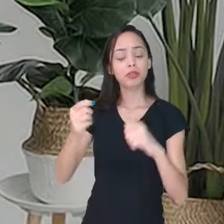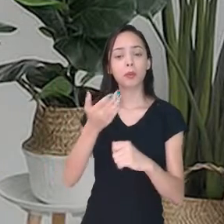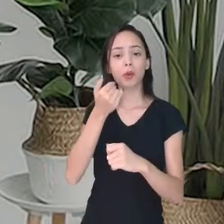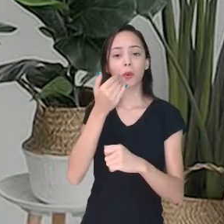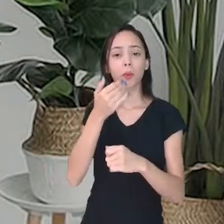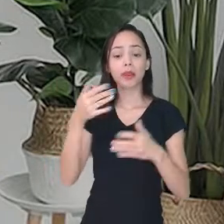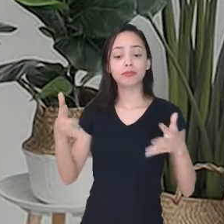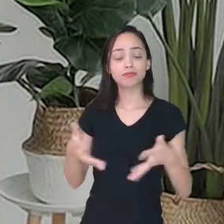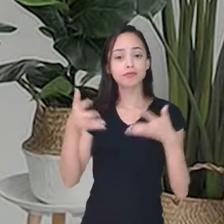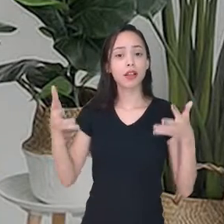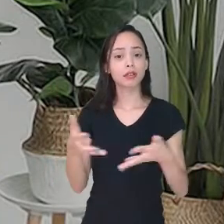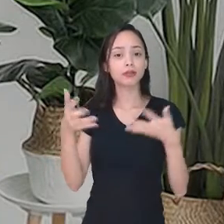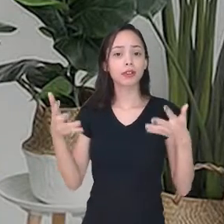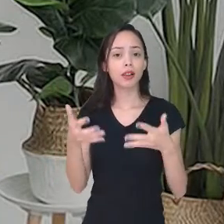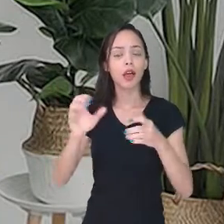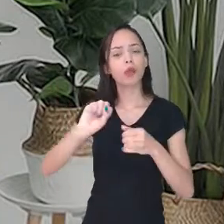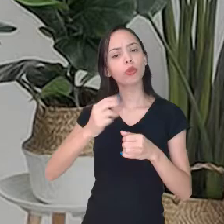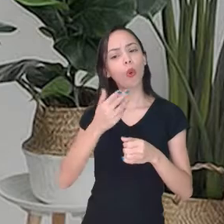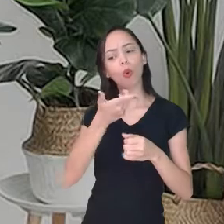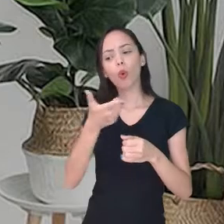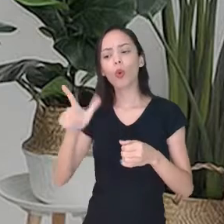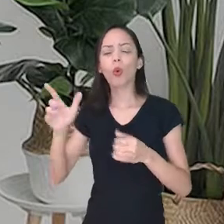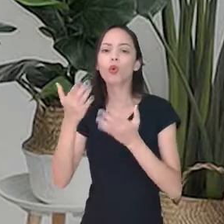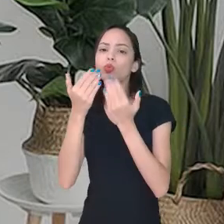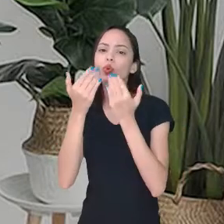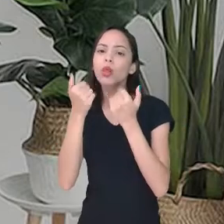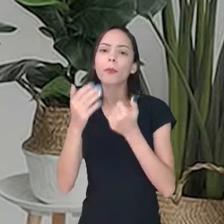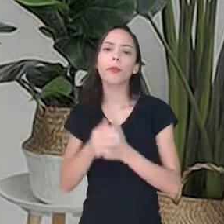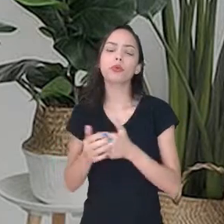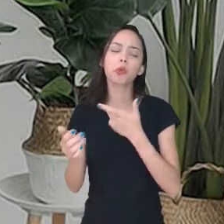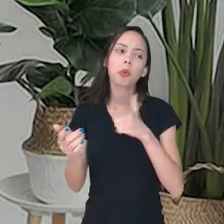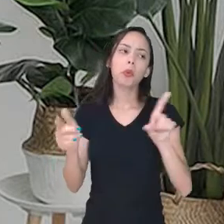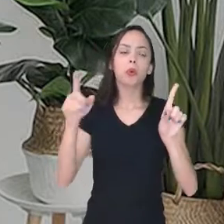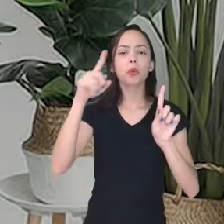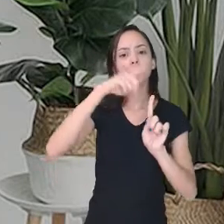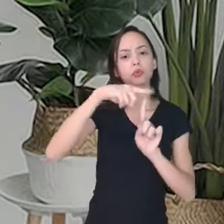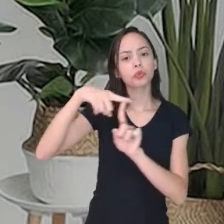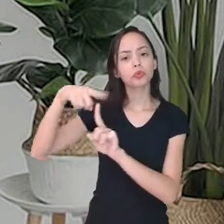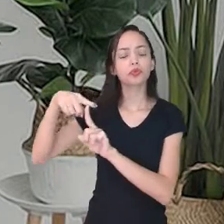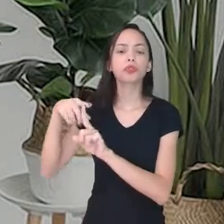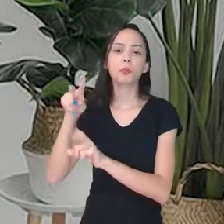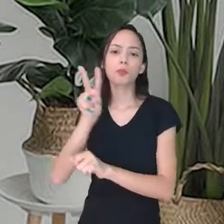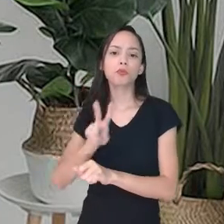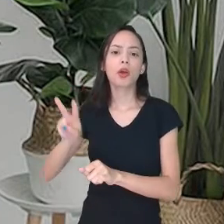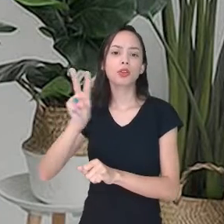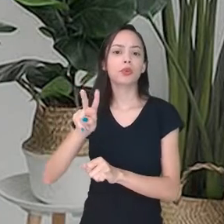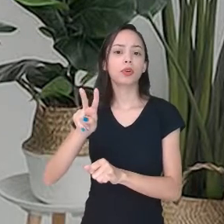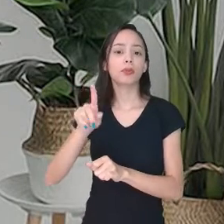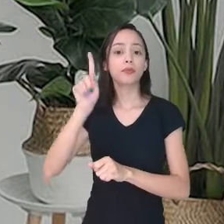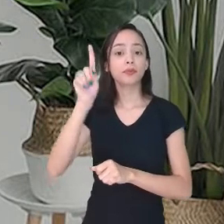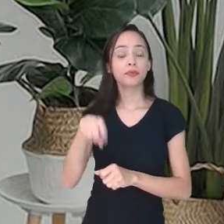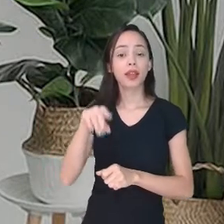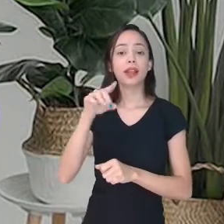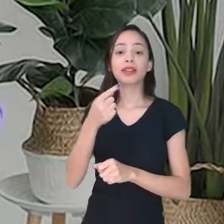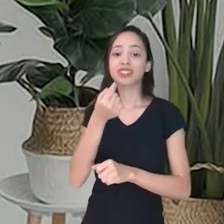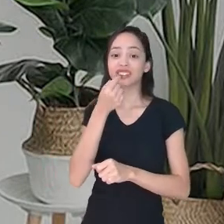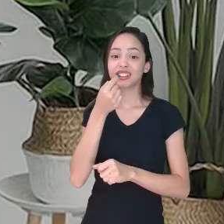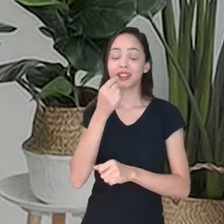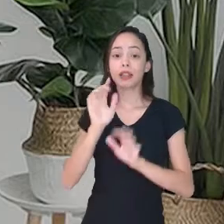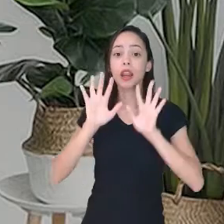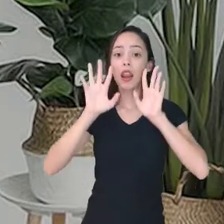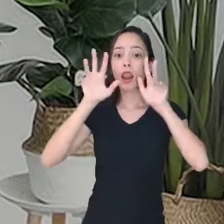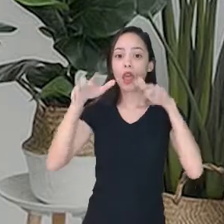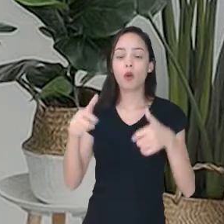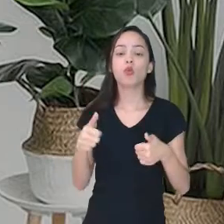você pode comer junto com outros alimentos, com outras verduras, é o dente de leão. O dente de leão, ele